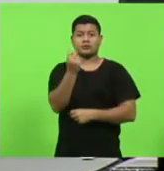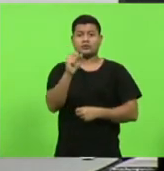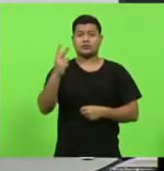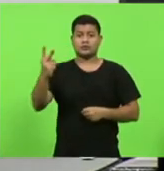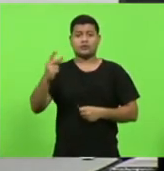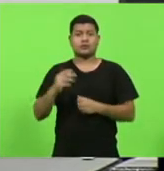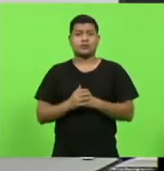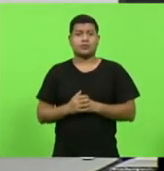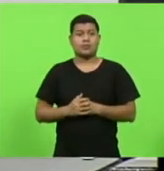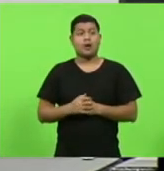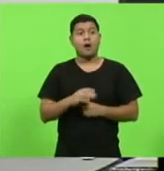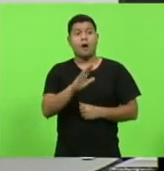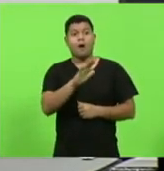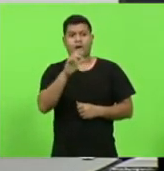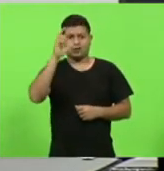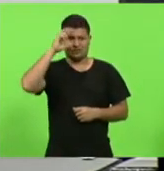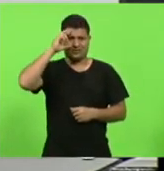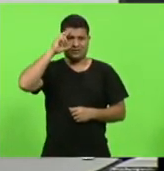olha, Ricardo Alba, que